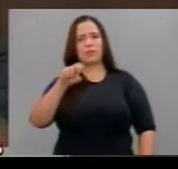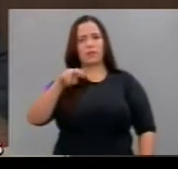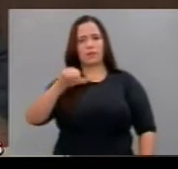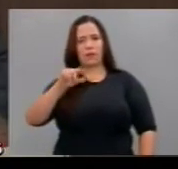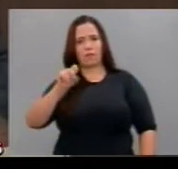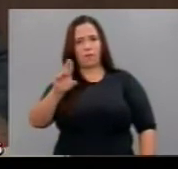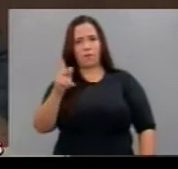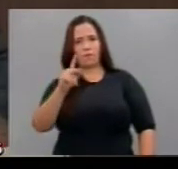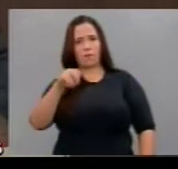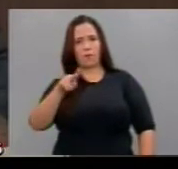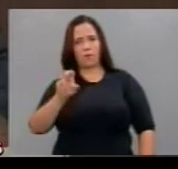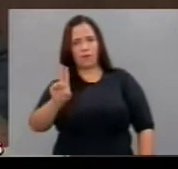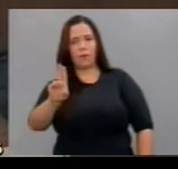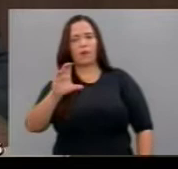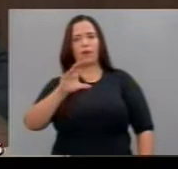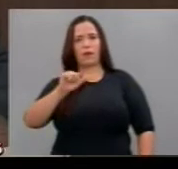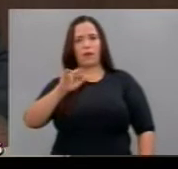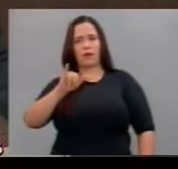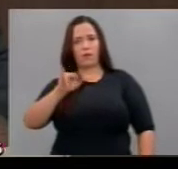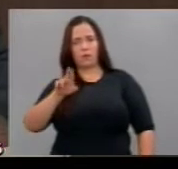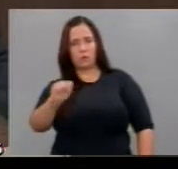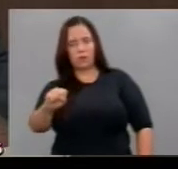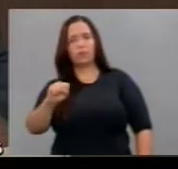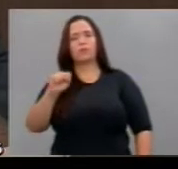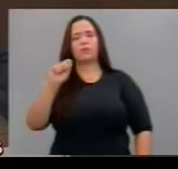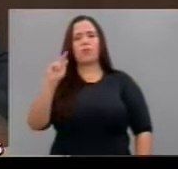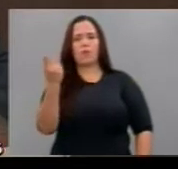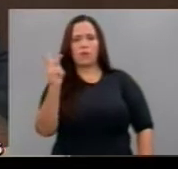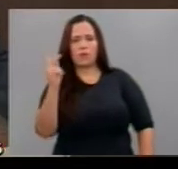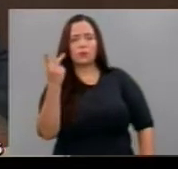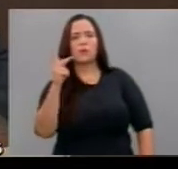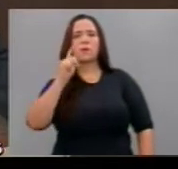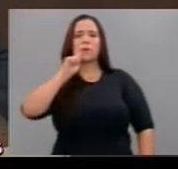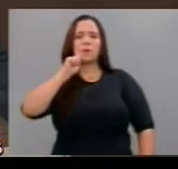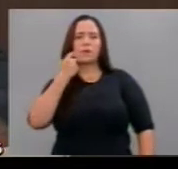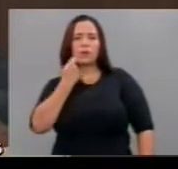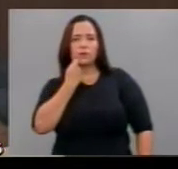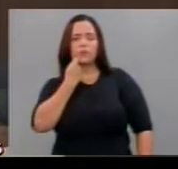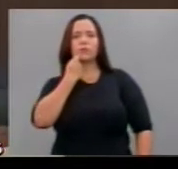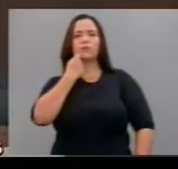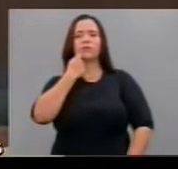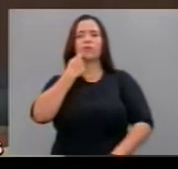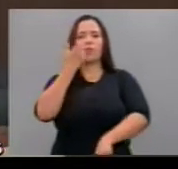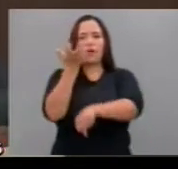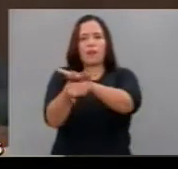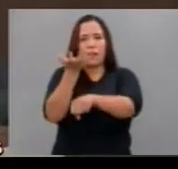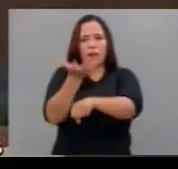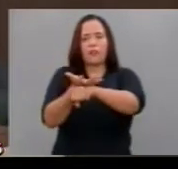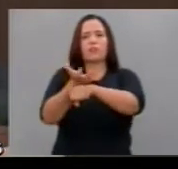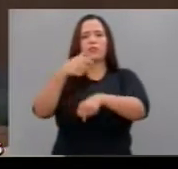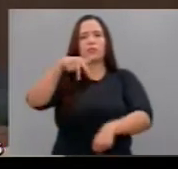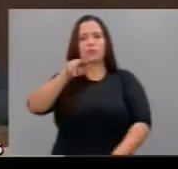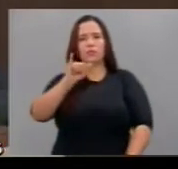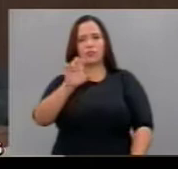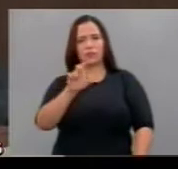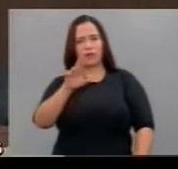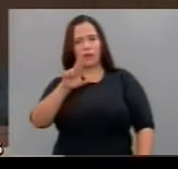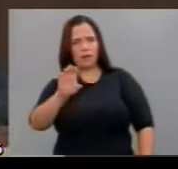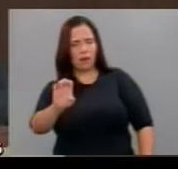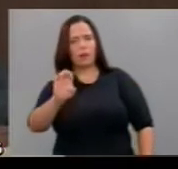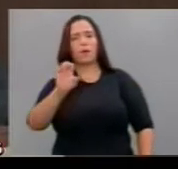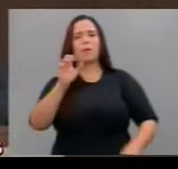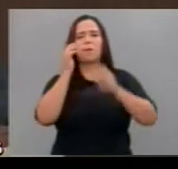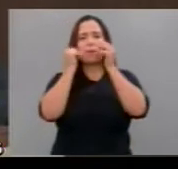em Crateús, em Alcântaras, em Horizonte, em Pacajus, em Aracati, em Quixeré, em Pereira,